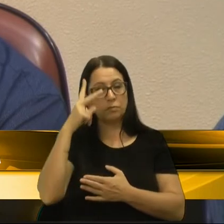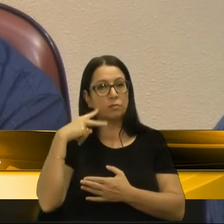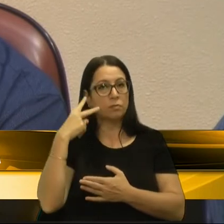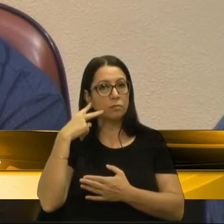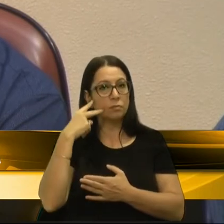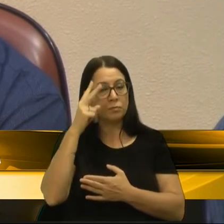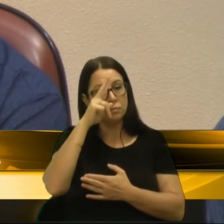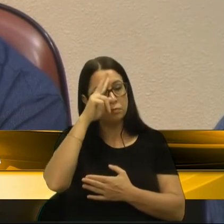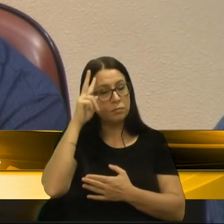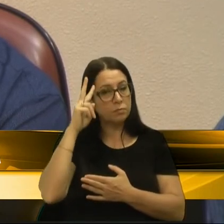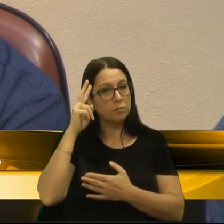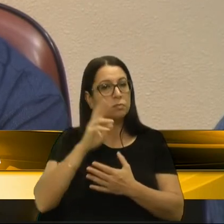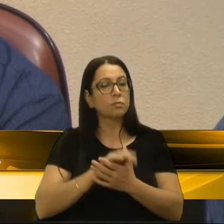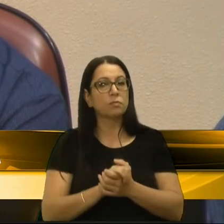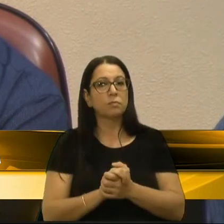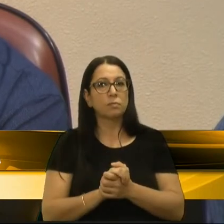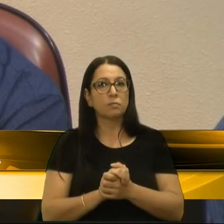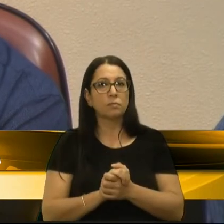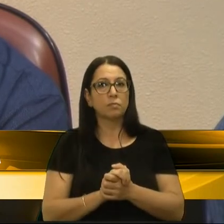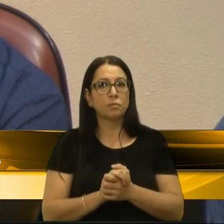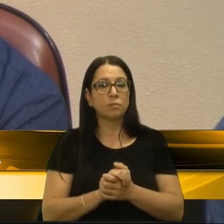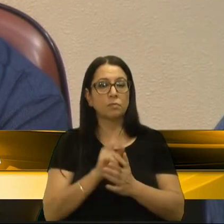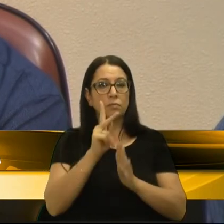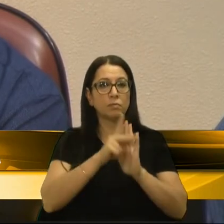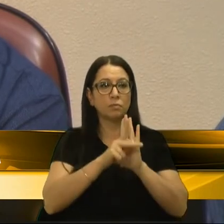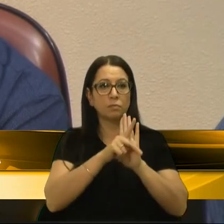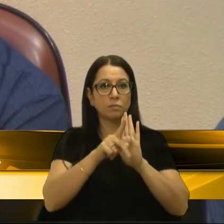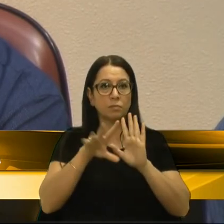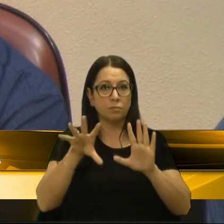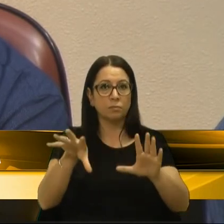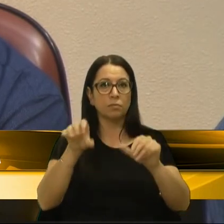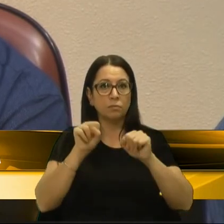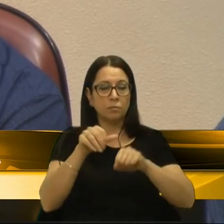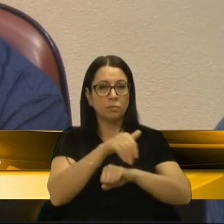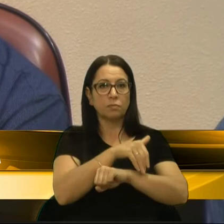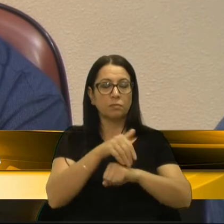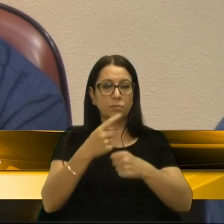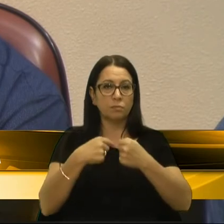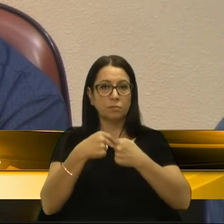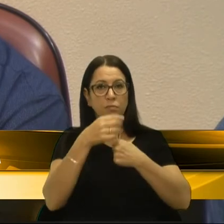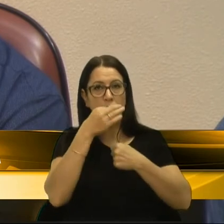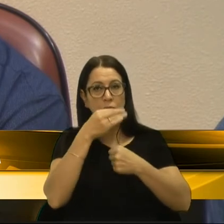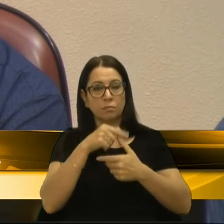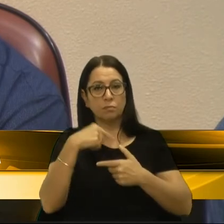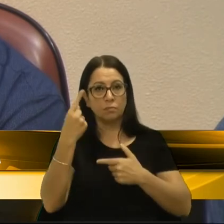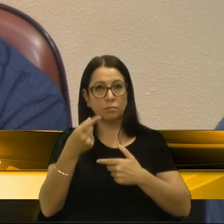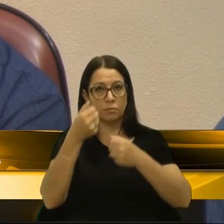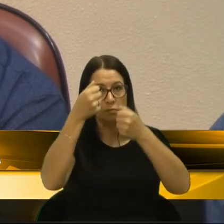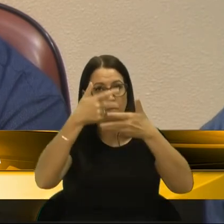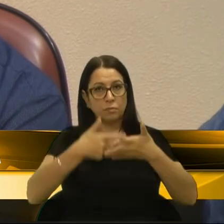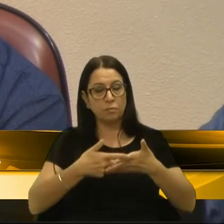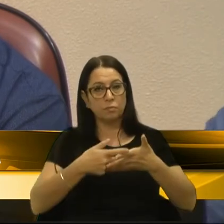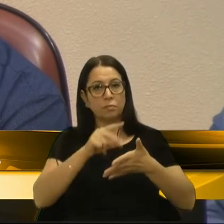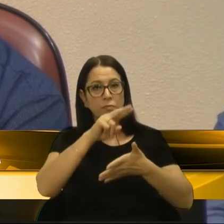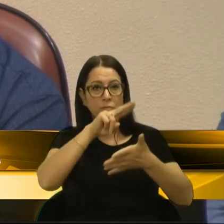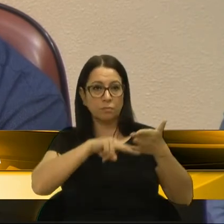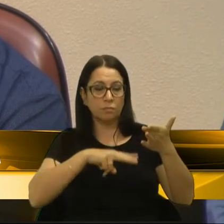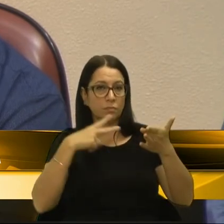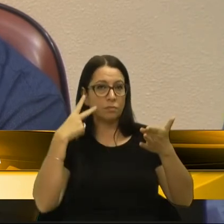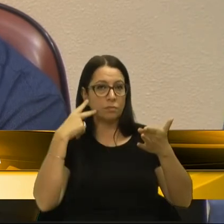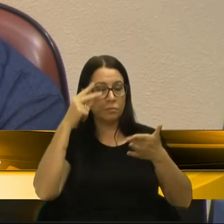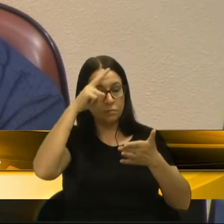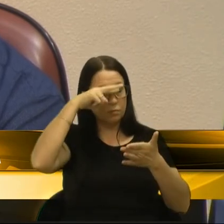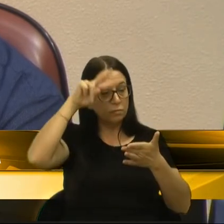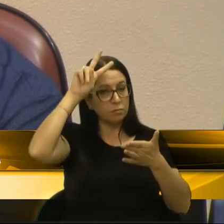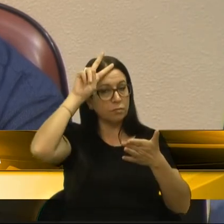vereador Velocino João Wes, que institui o projeto Adote uma Rua no município de Caxias do Sul e da outras providências. Relator, vereador